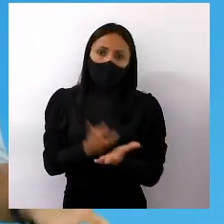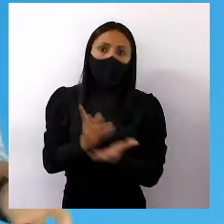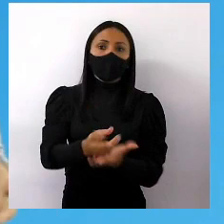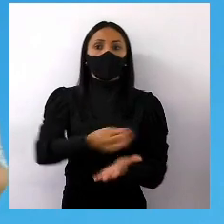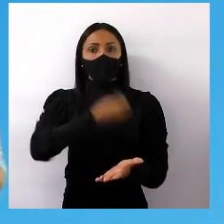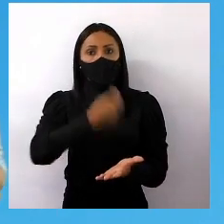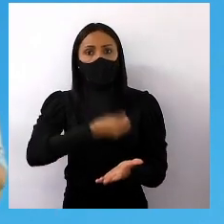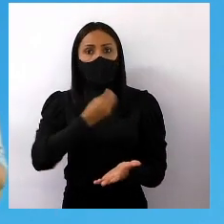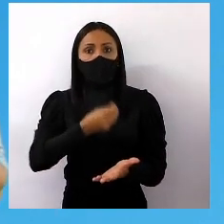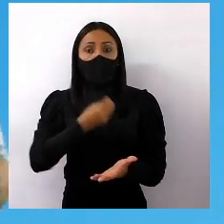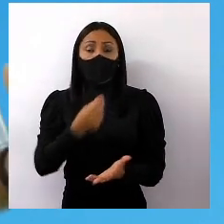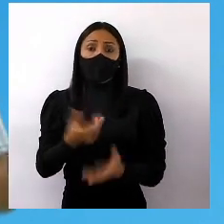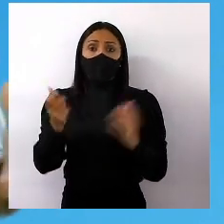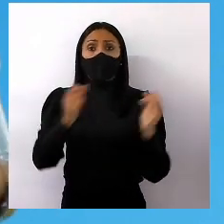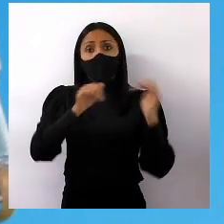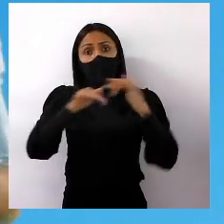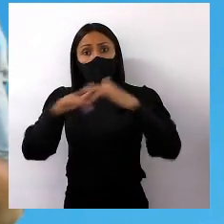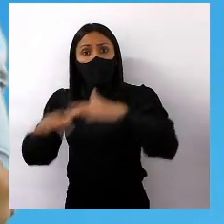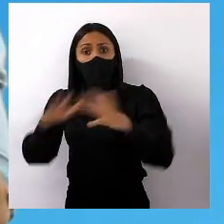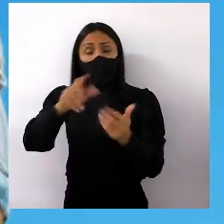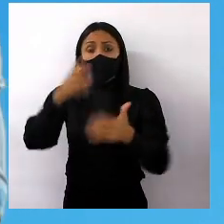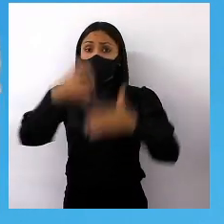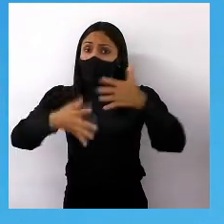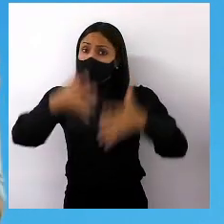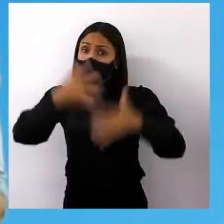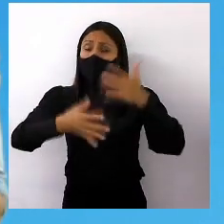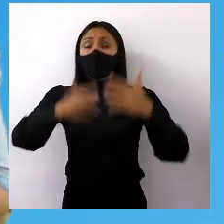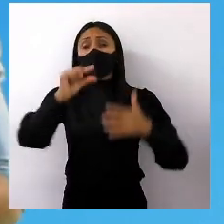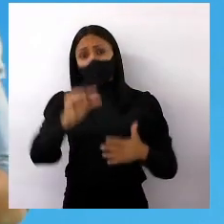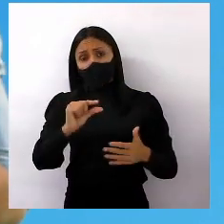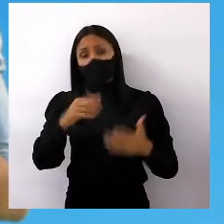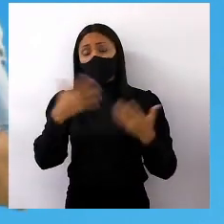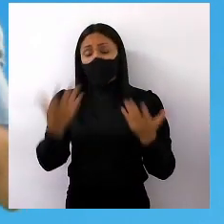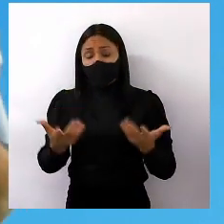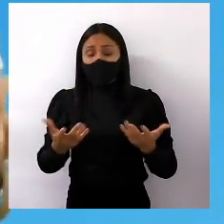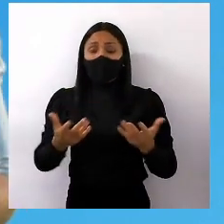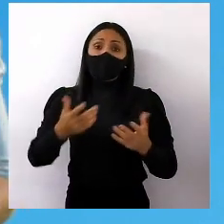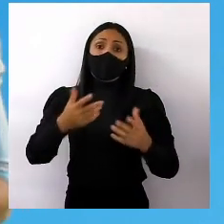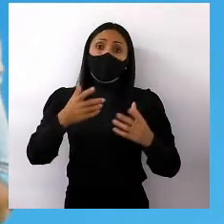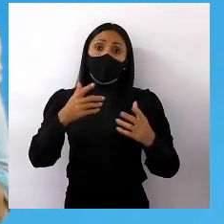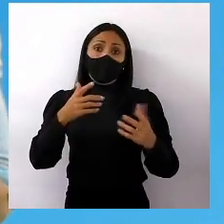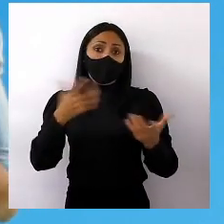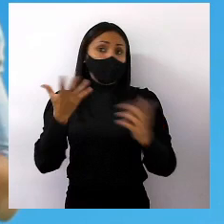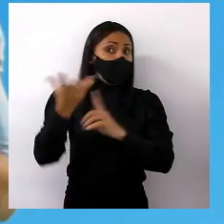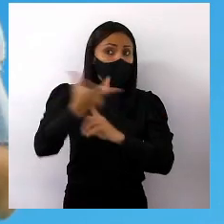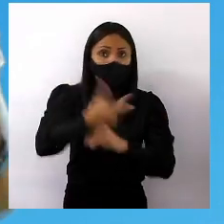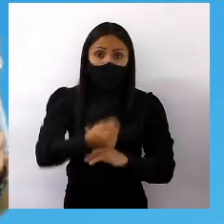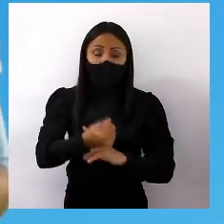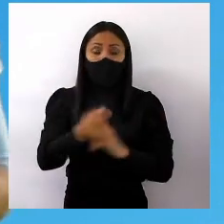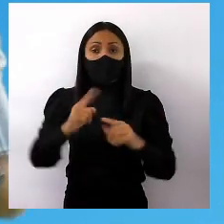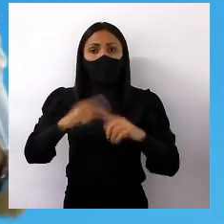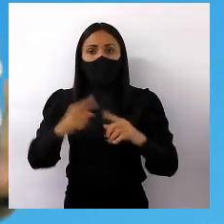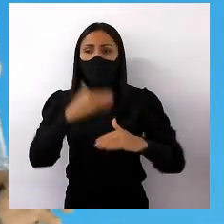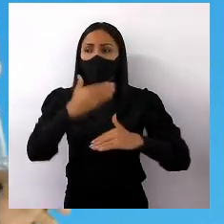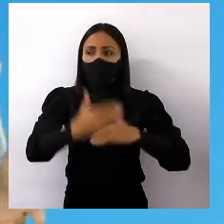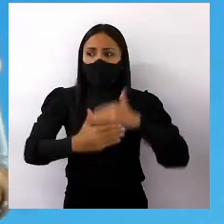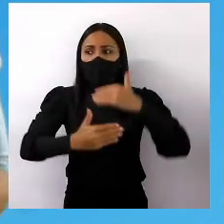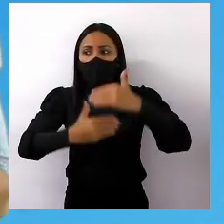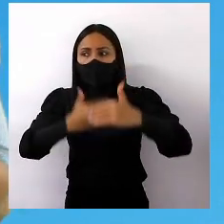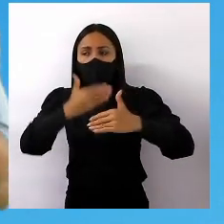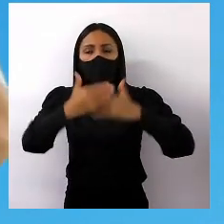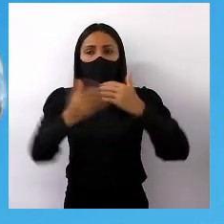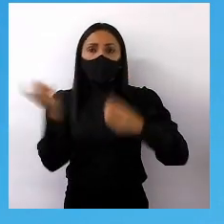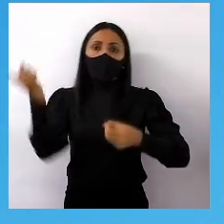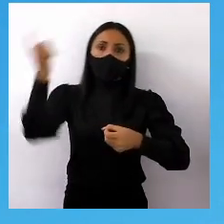pandemia ter comprometido, na verdade, todas as atividades que envolvem produção de arte, mas aos poucos estão voltando.